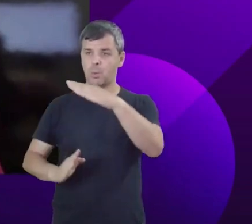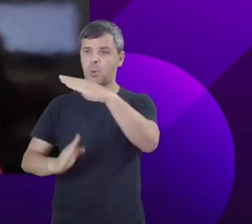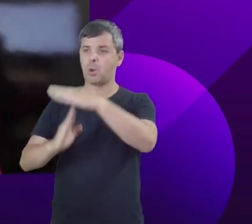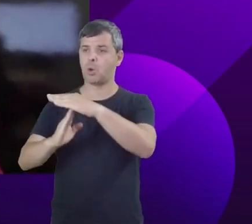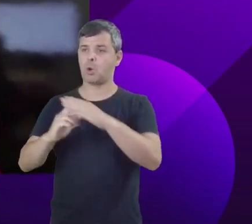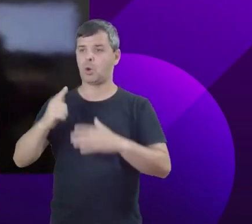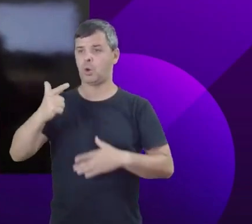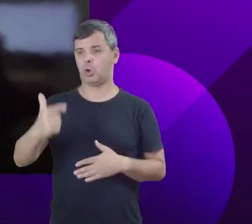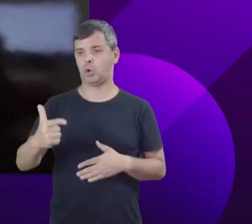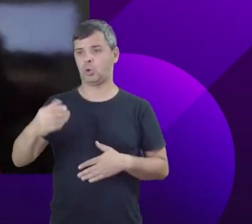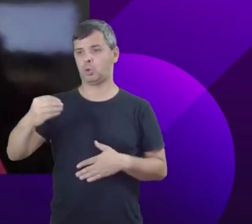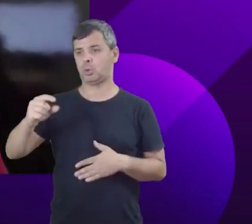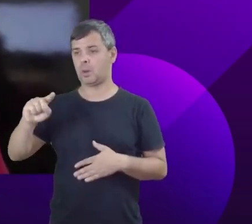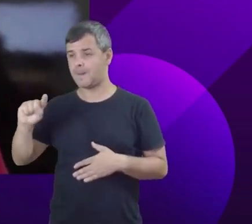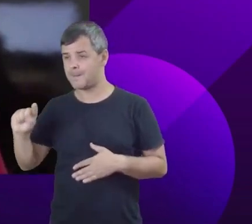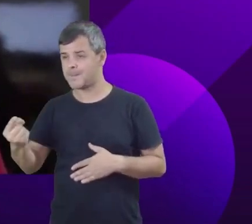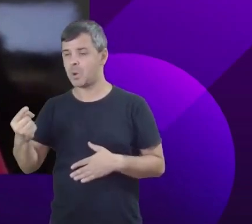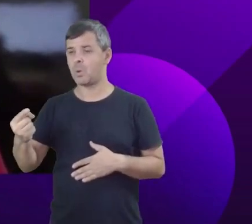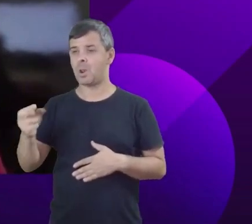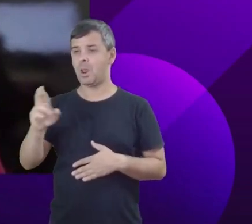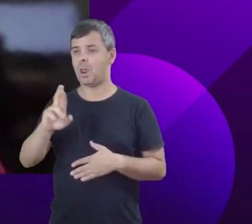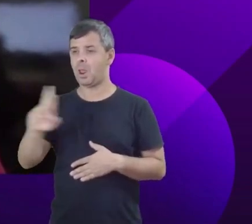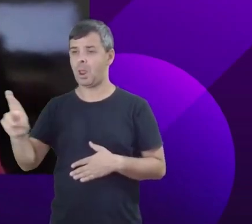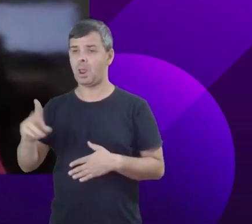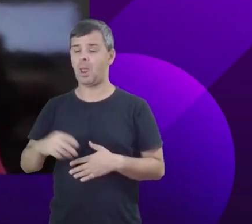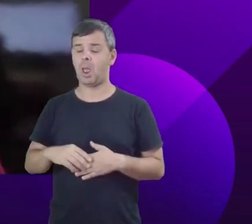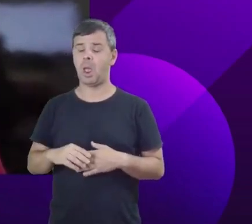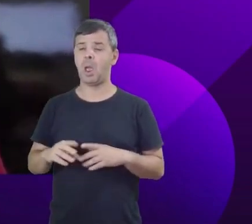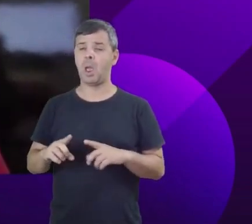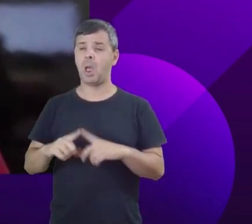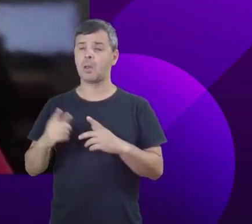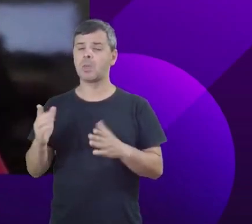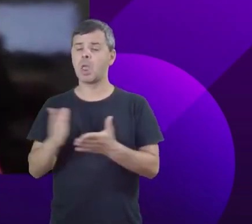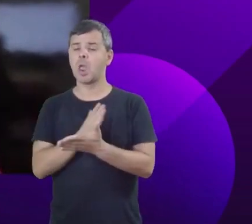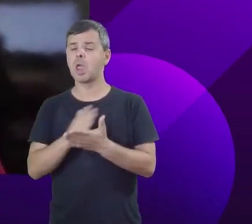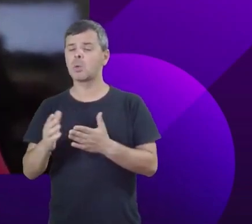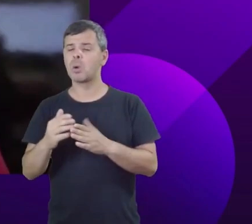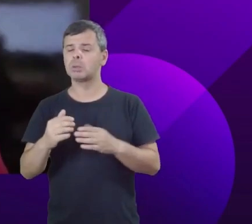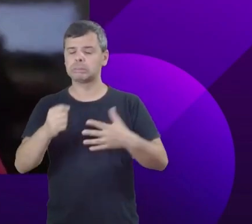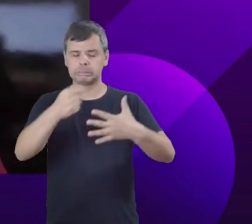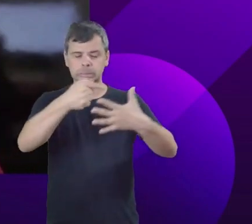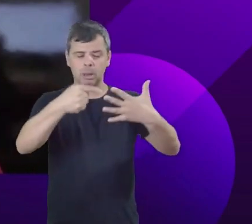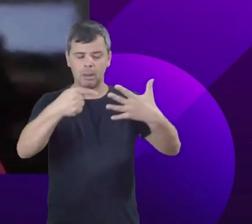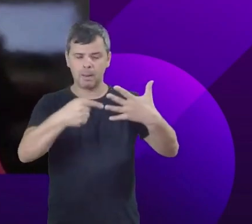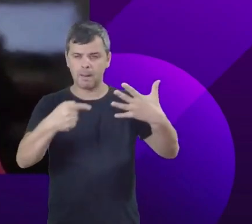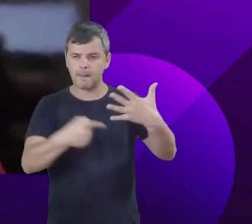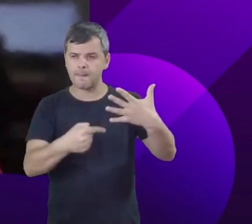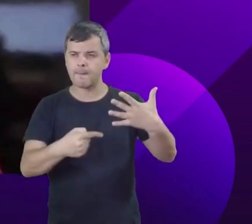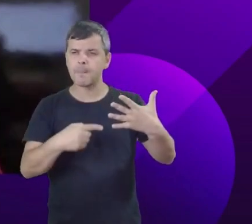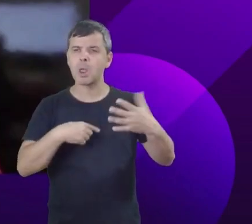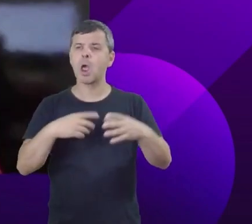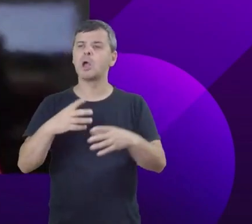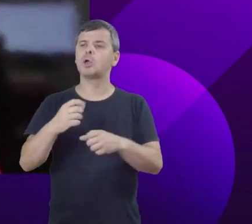de R$ 200.000 por imóvel, e eles têm que ter alguns pré-requisitos ali, né, em quantidade de dormitórios,